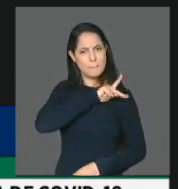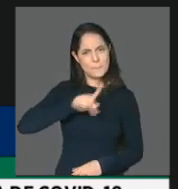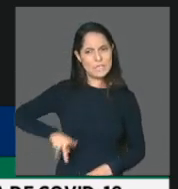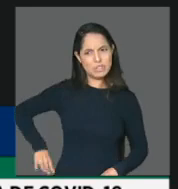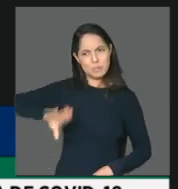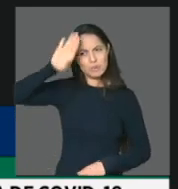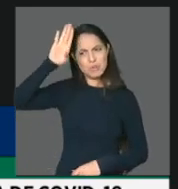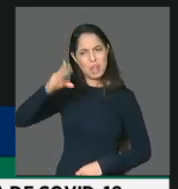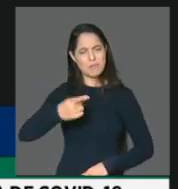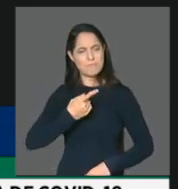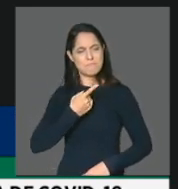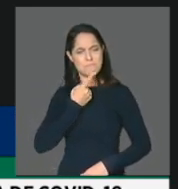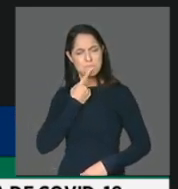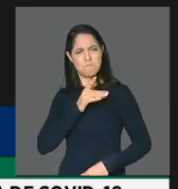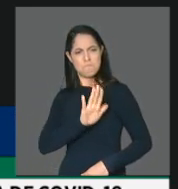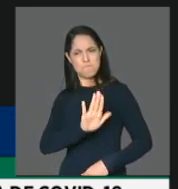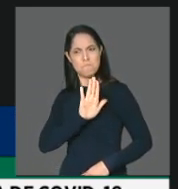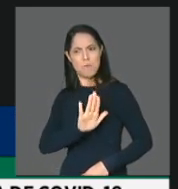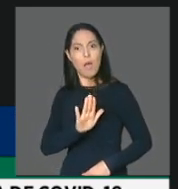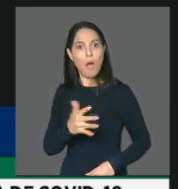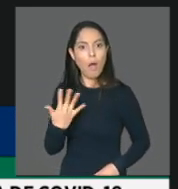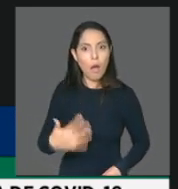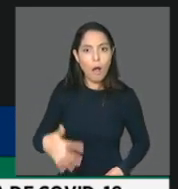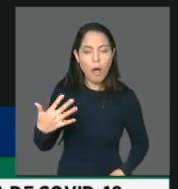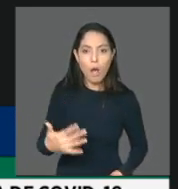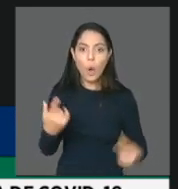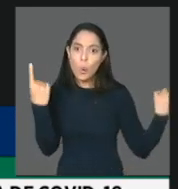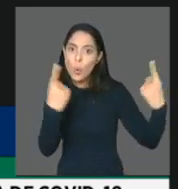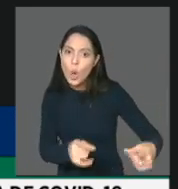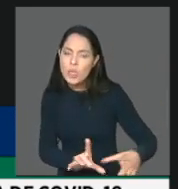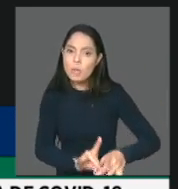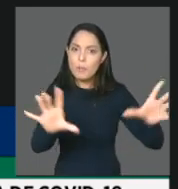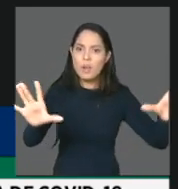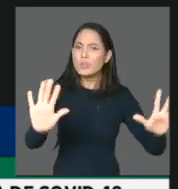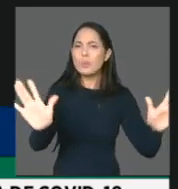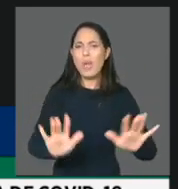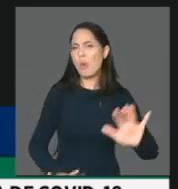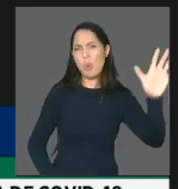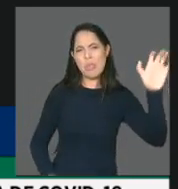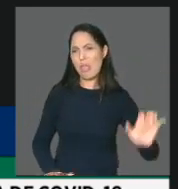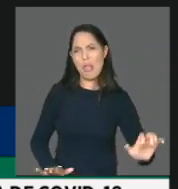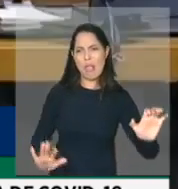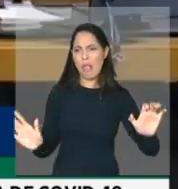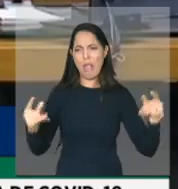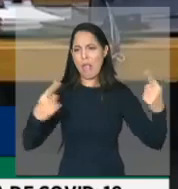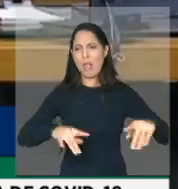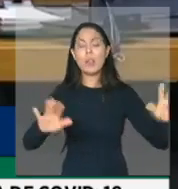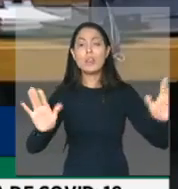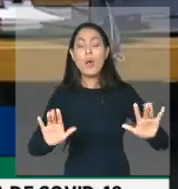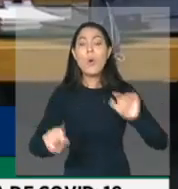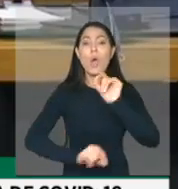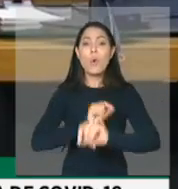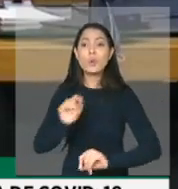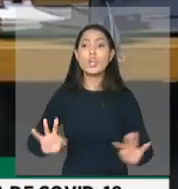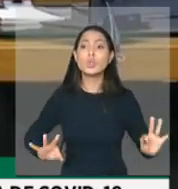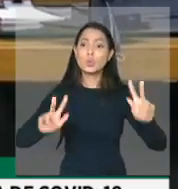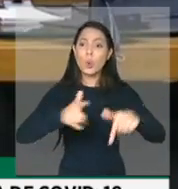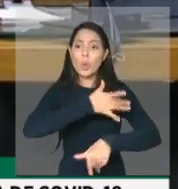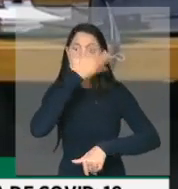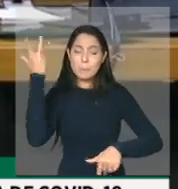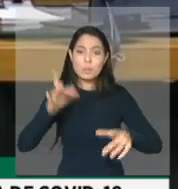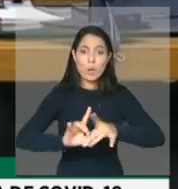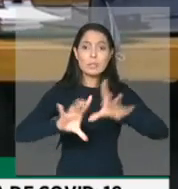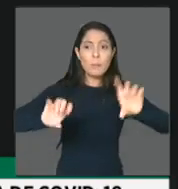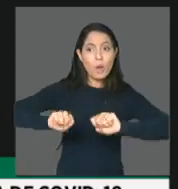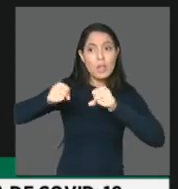à democracia. Não à oposição, mas a todos que defendem a democracia. O que o presidente, deputada Soraya,